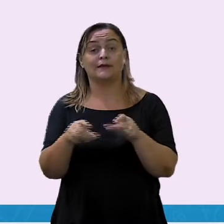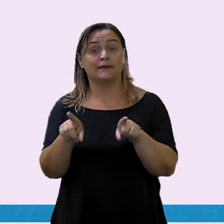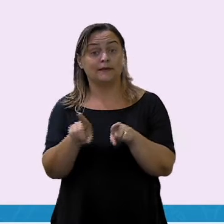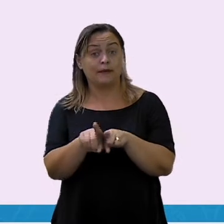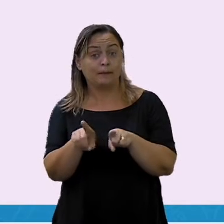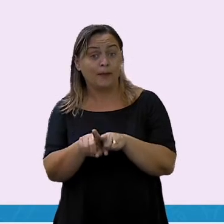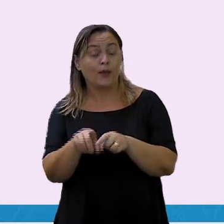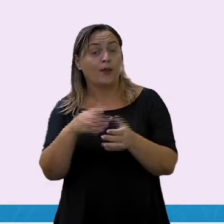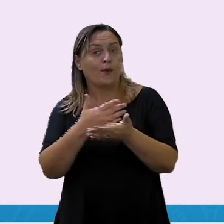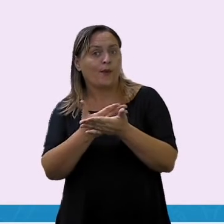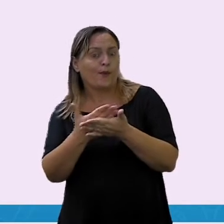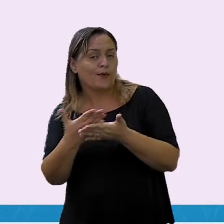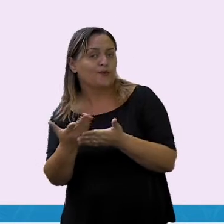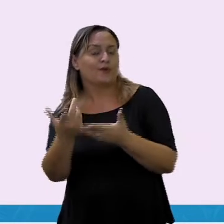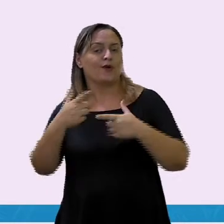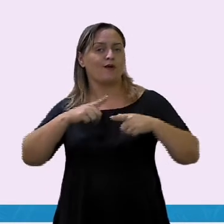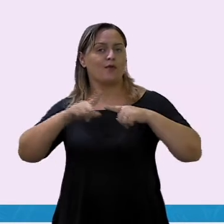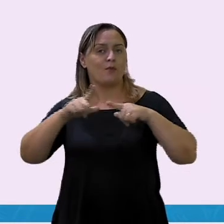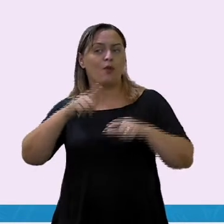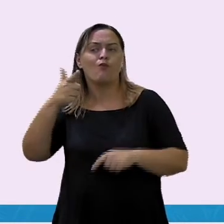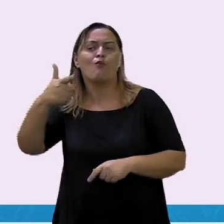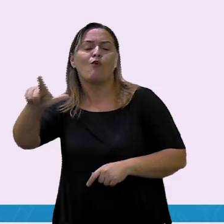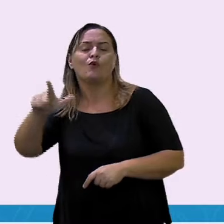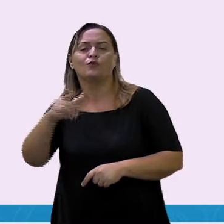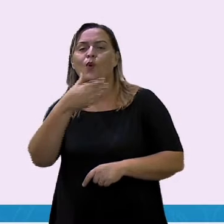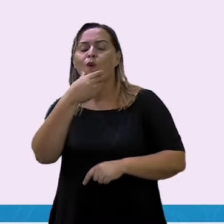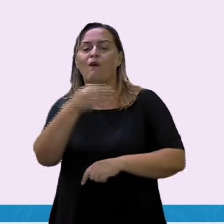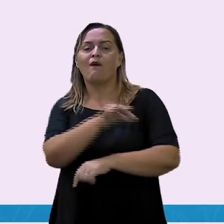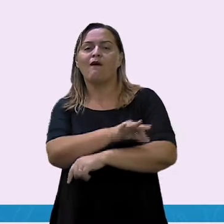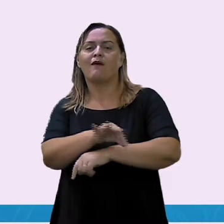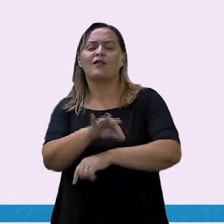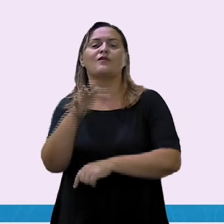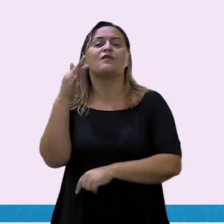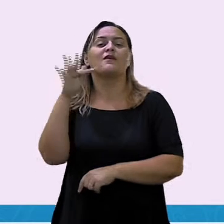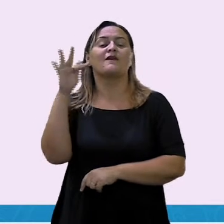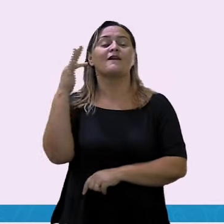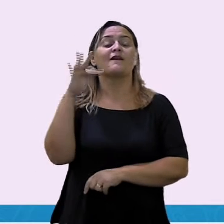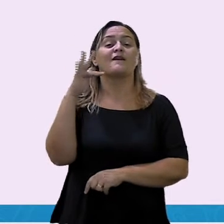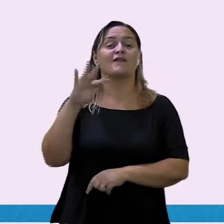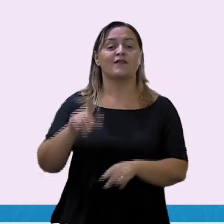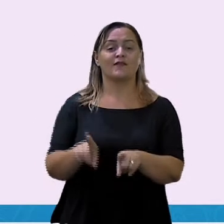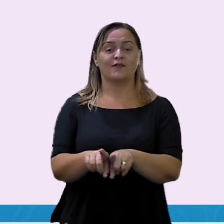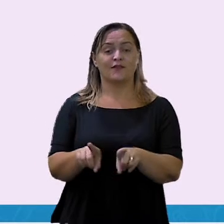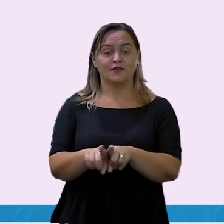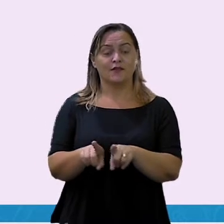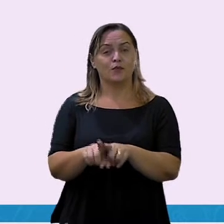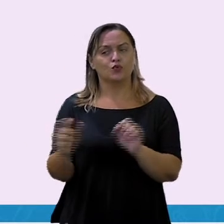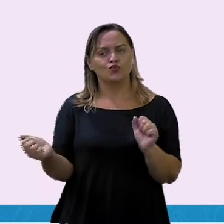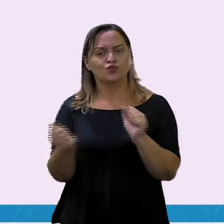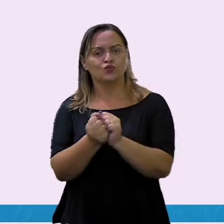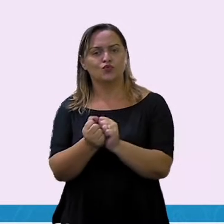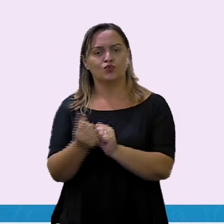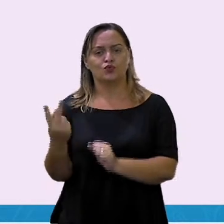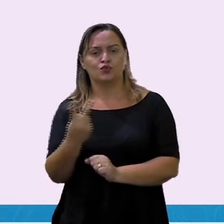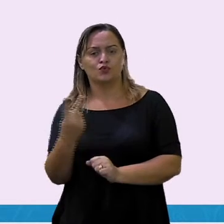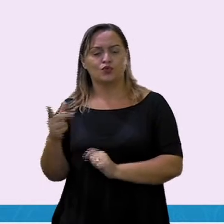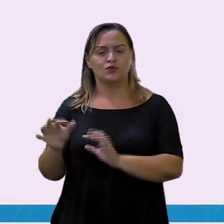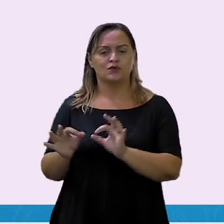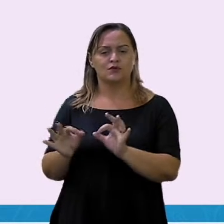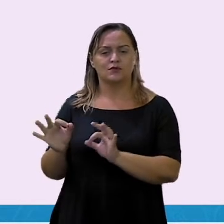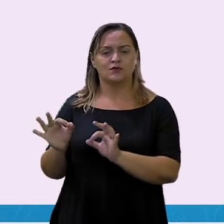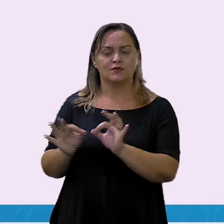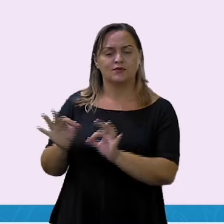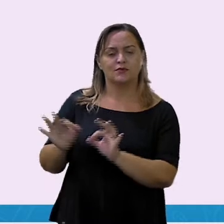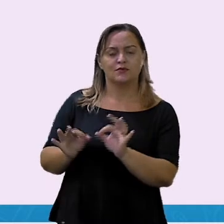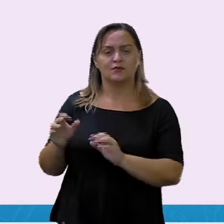franco-suíço Le Corbusier. Em 1940, a convite de Juscelino Kubitschek, que era